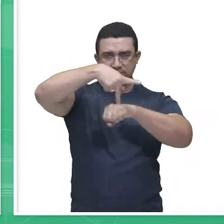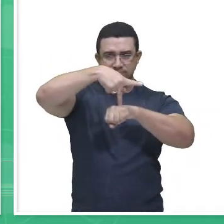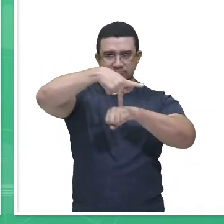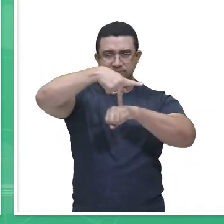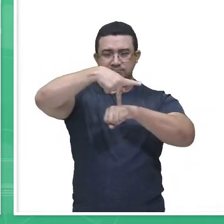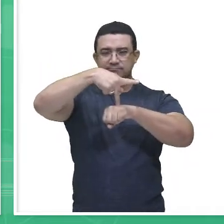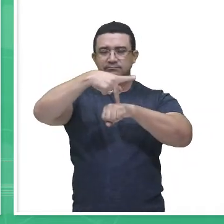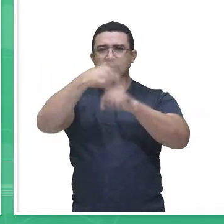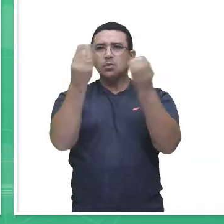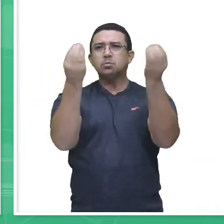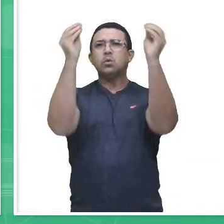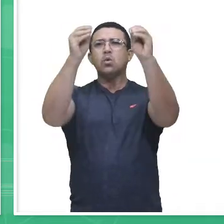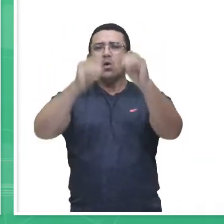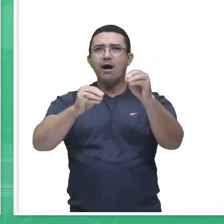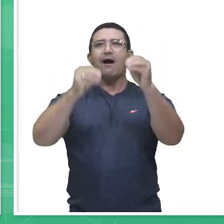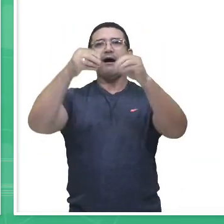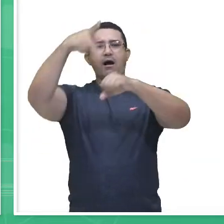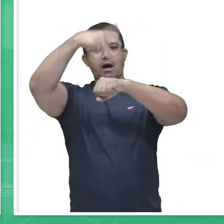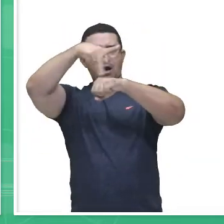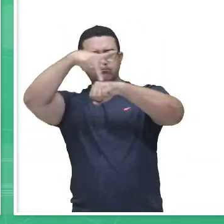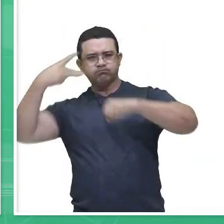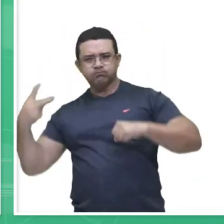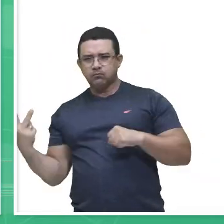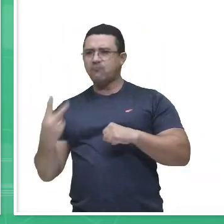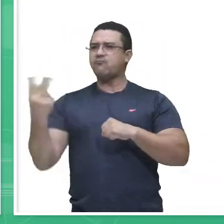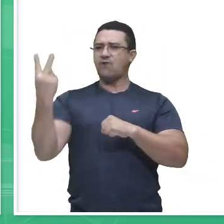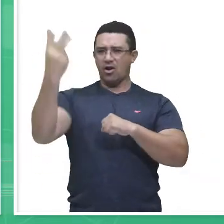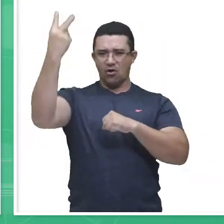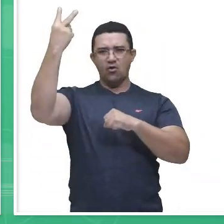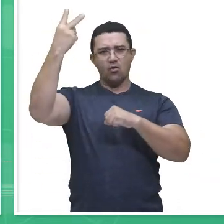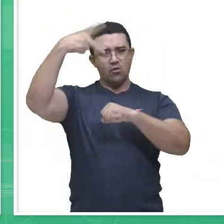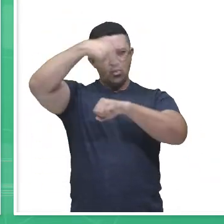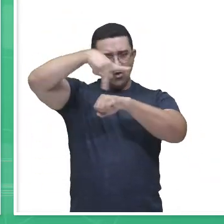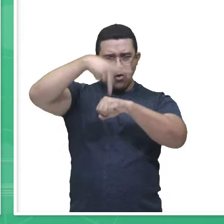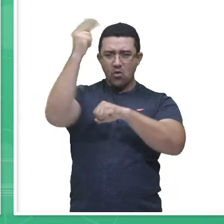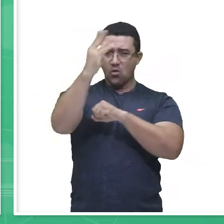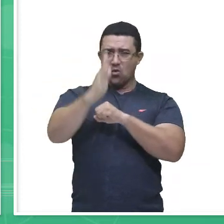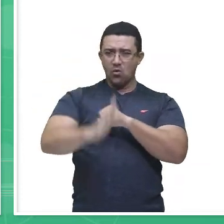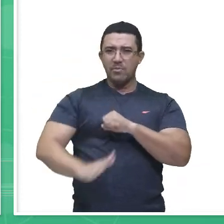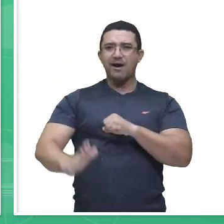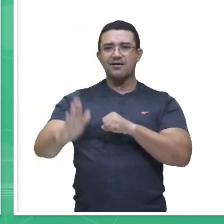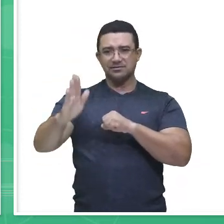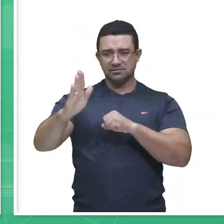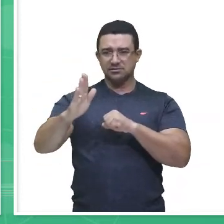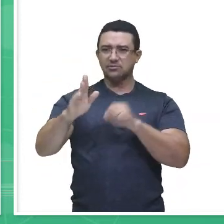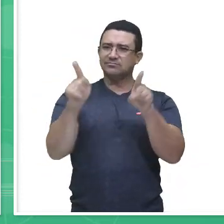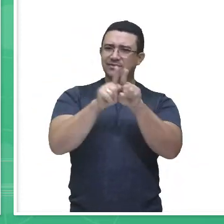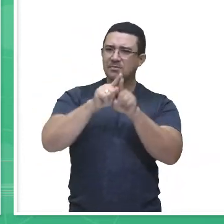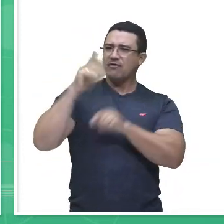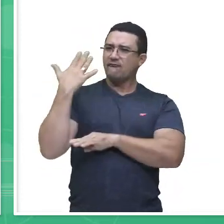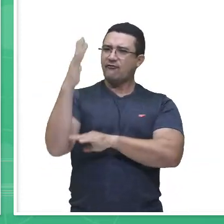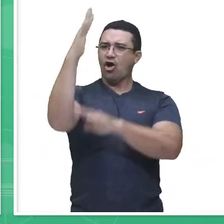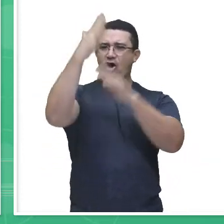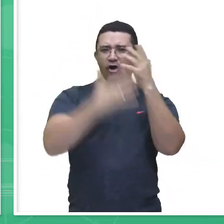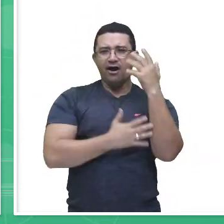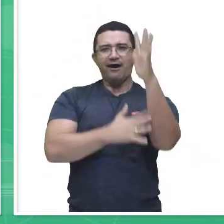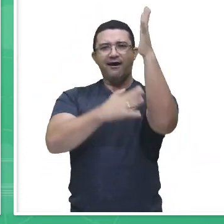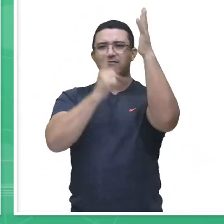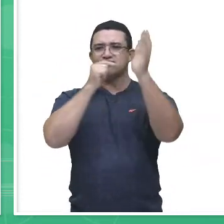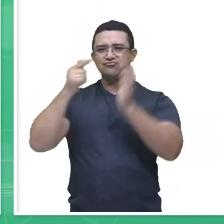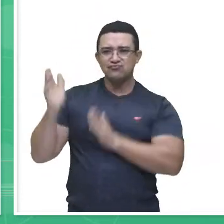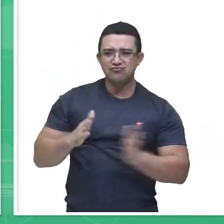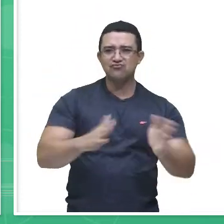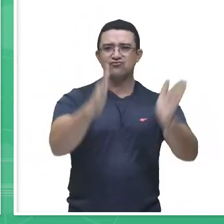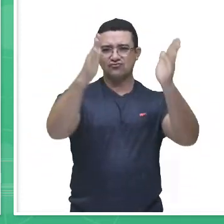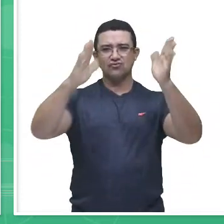a ideia de nação, né? Valorizando a nação, o Brasil, né? A floresta, os recursos